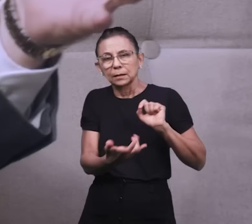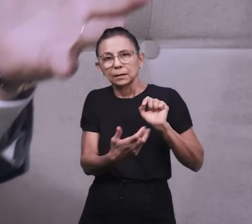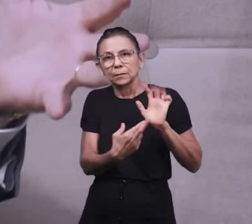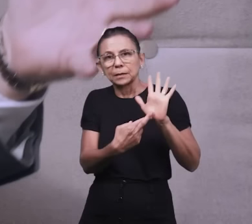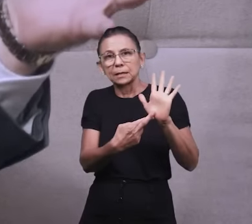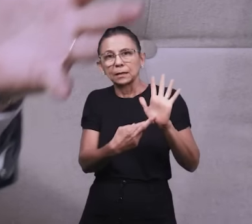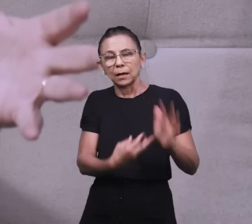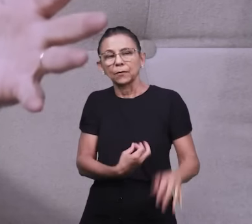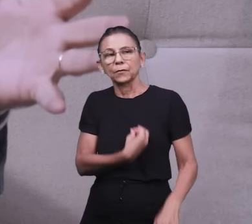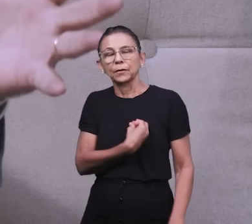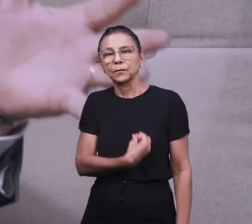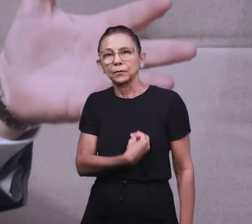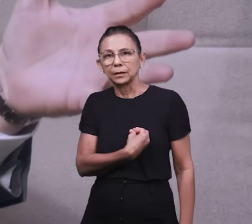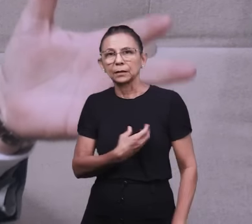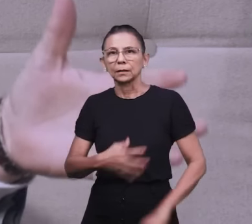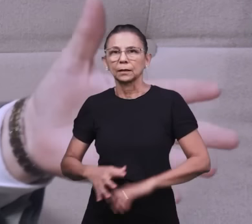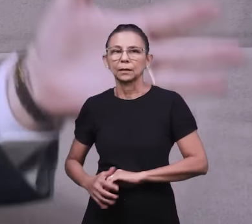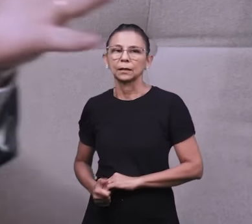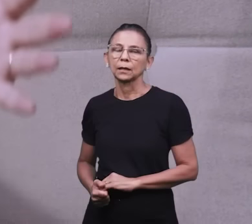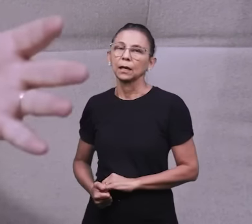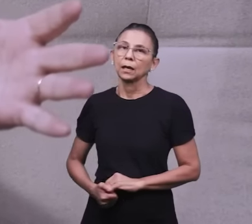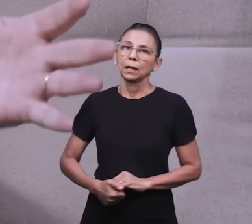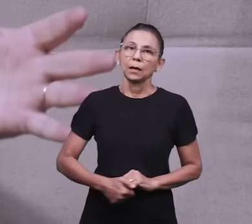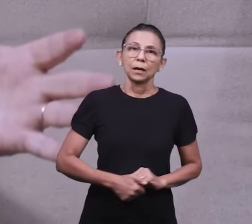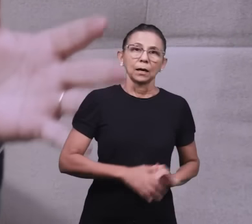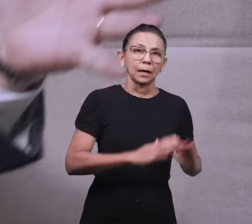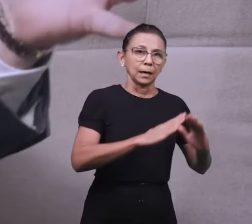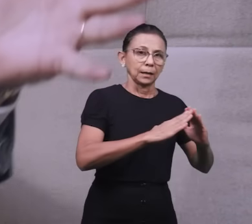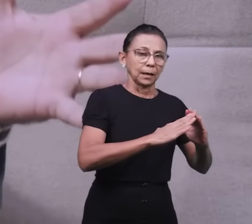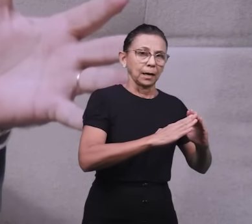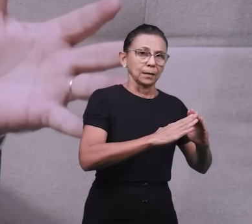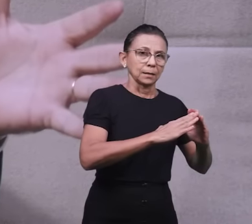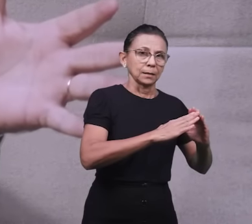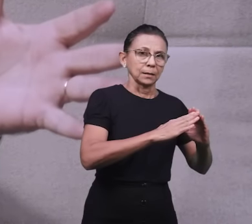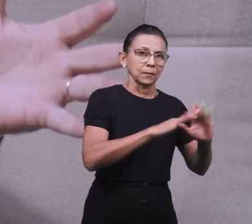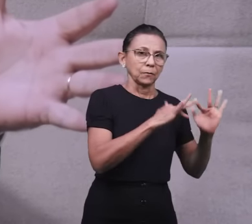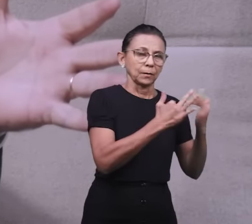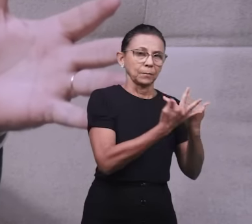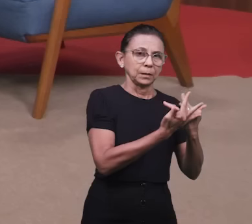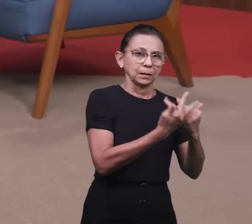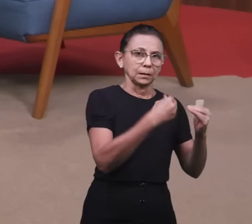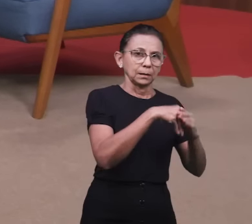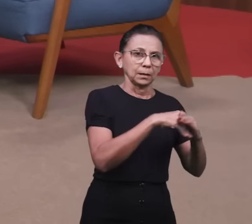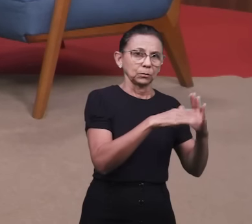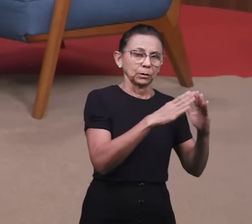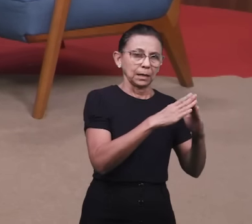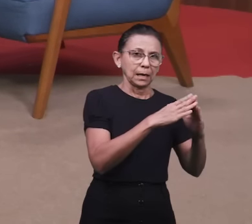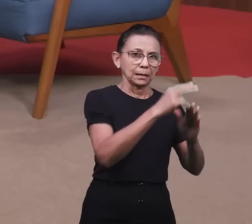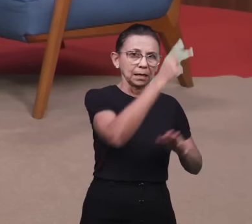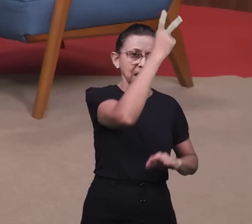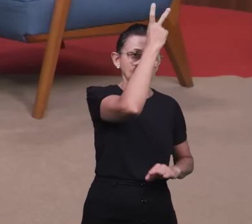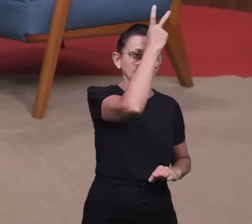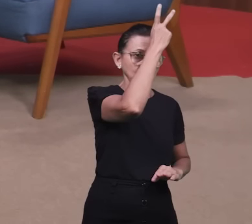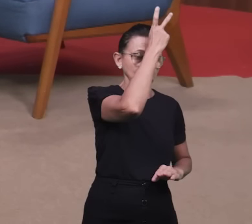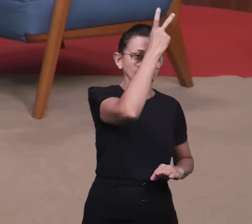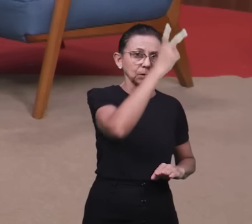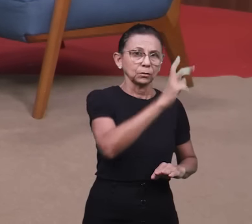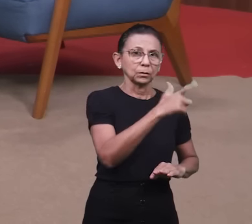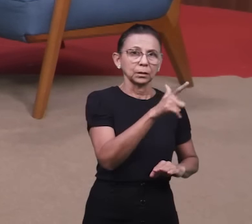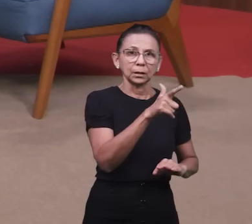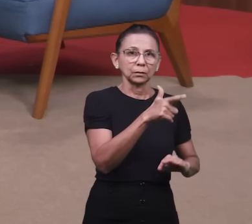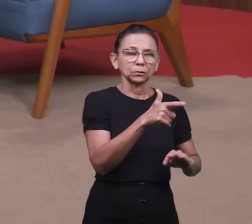mas a casa de Israel né o povo hebreu não sofreu esse dano né porque foi preservado